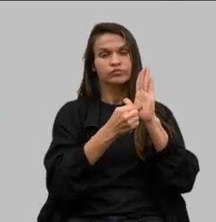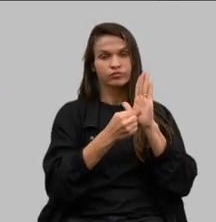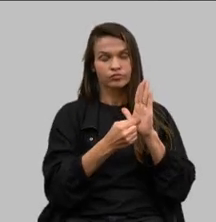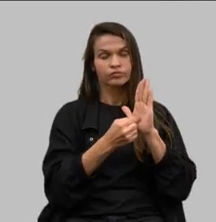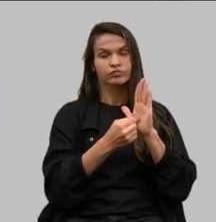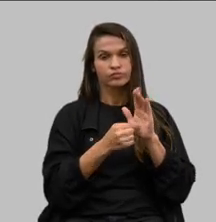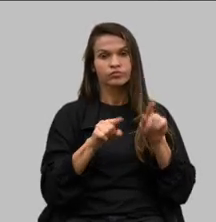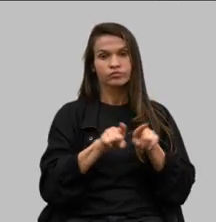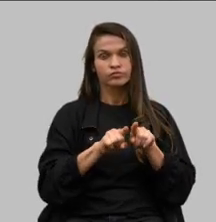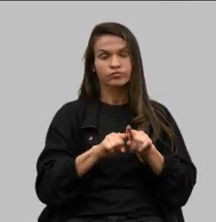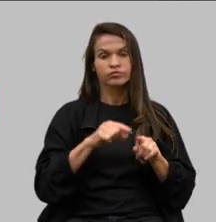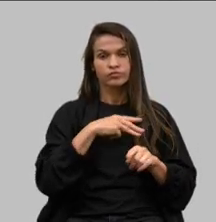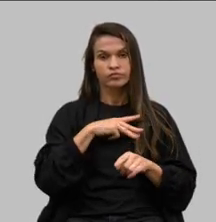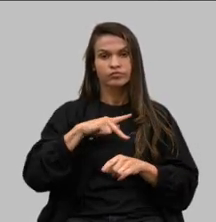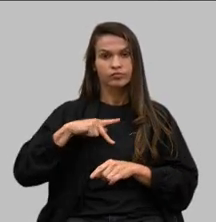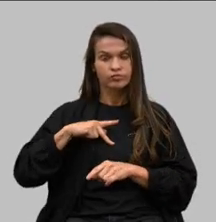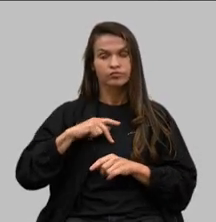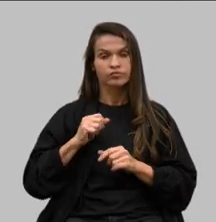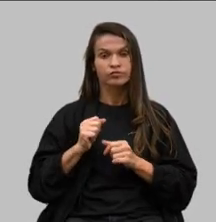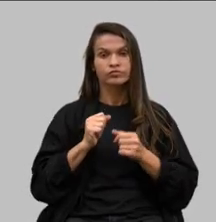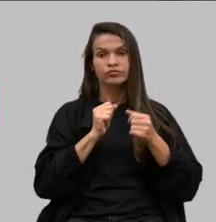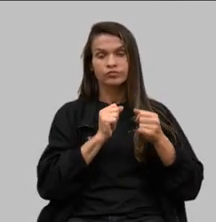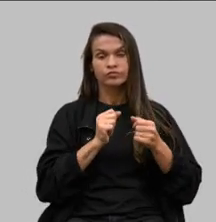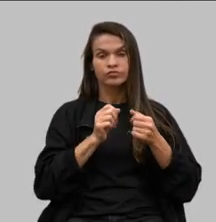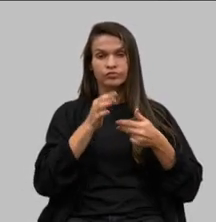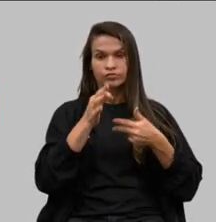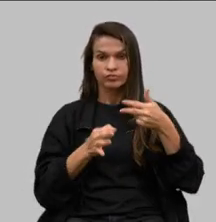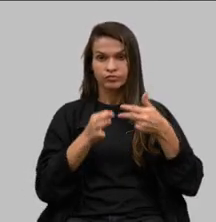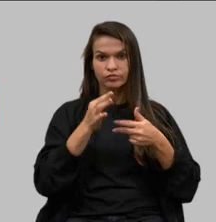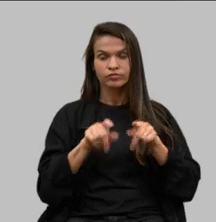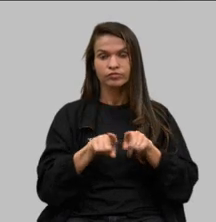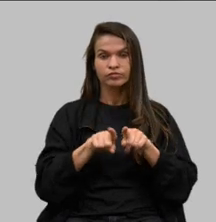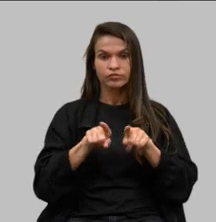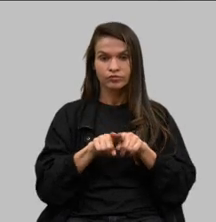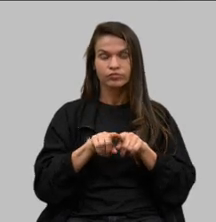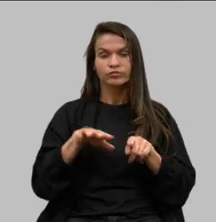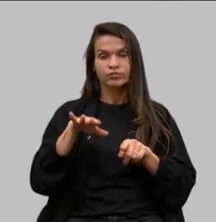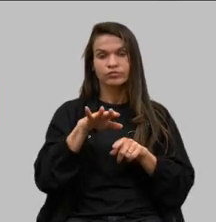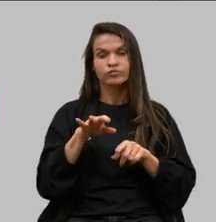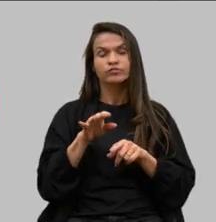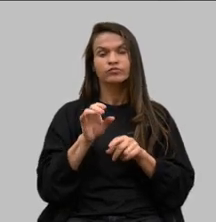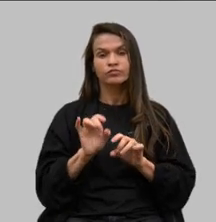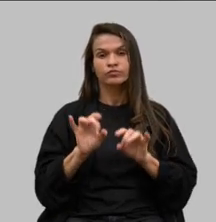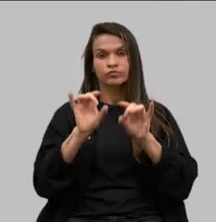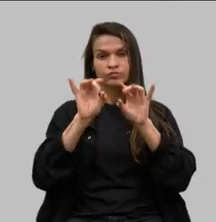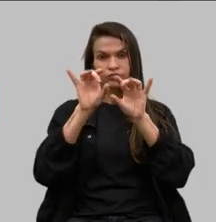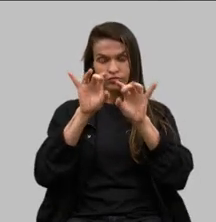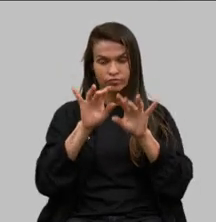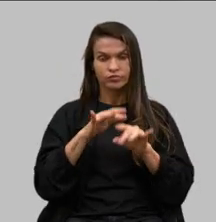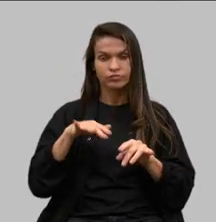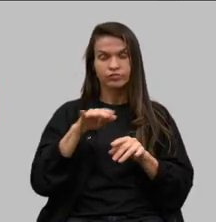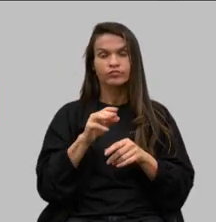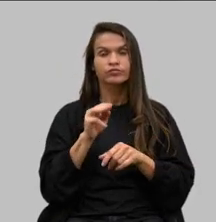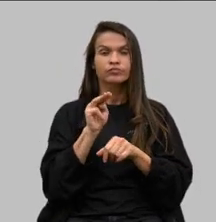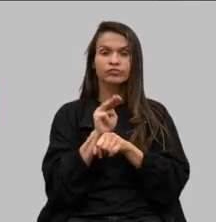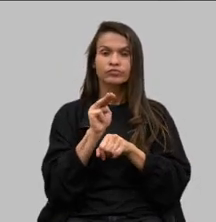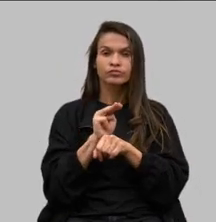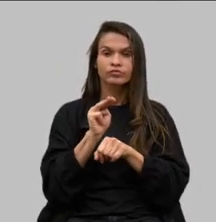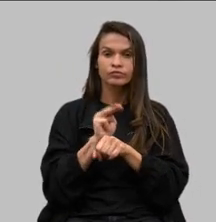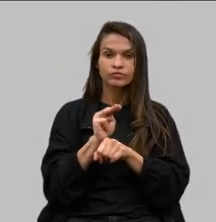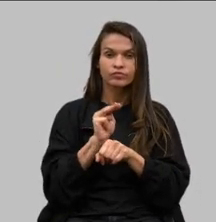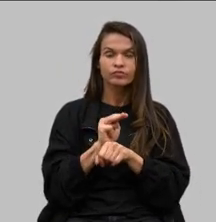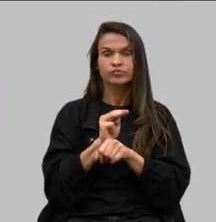Ministério Público poder judiciário Operações Especiais e operações Ordinárias monitoramento contínuo do